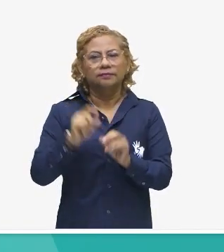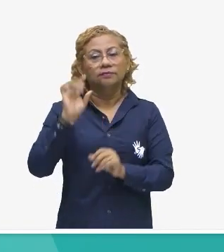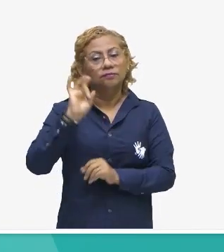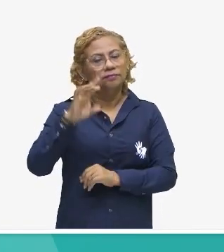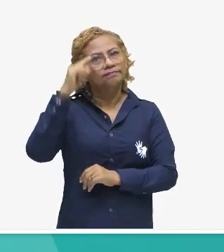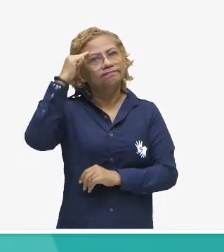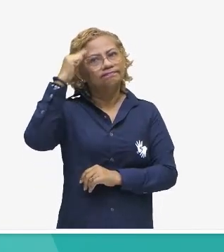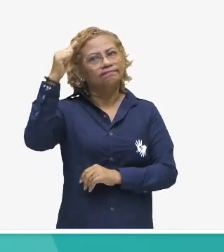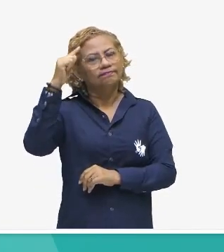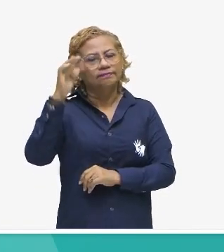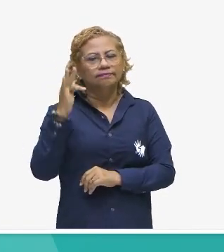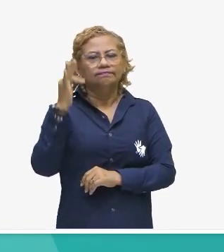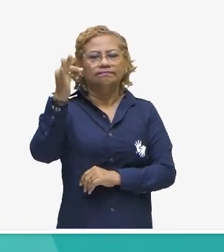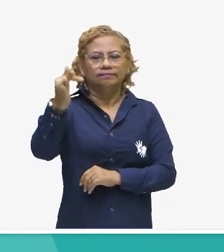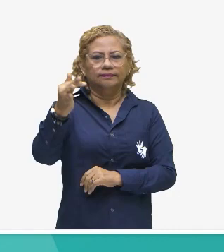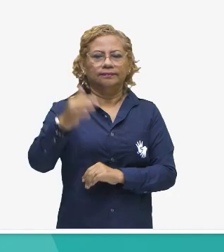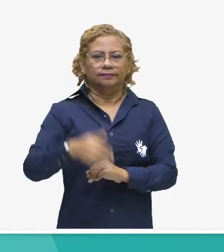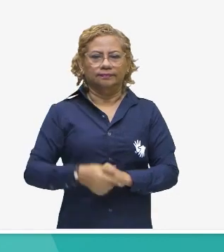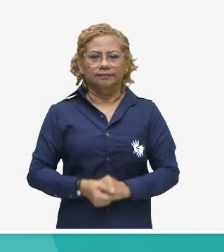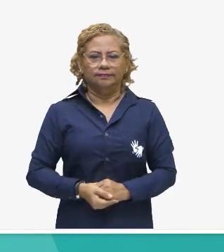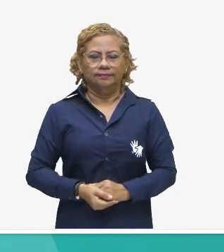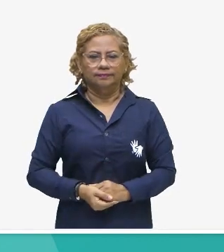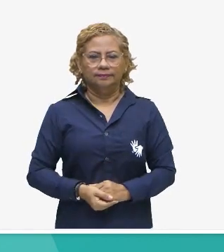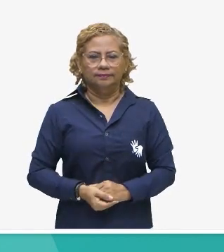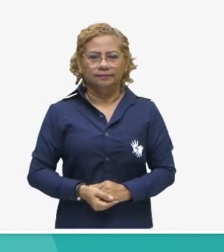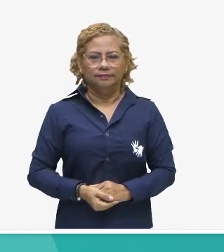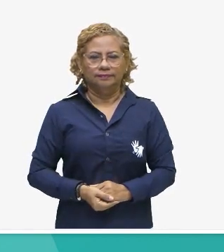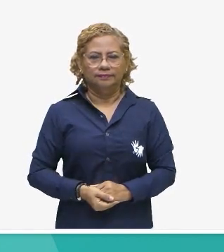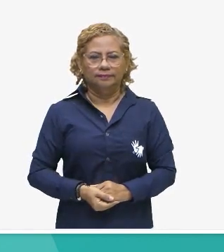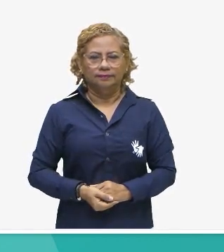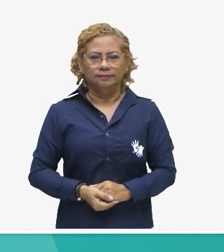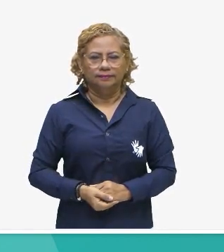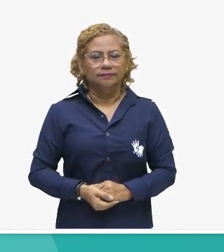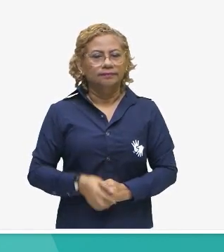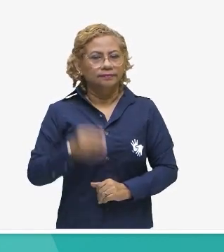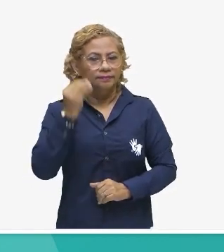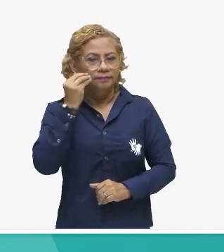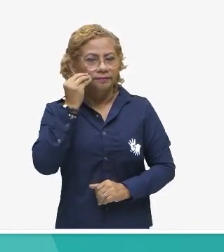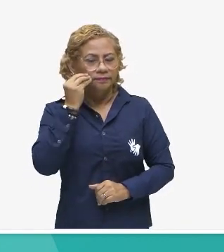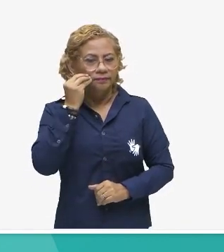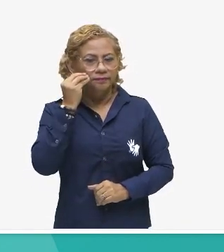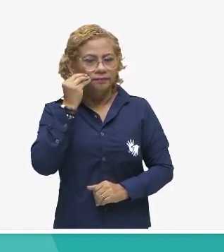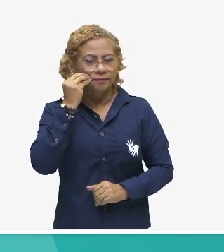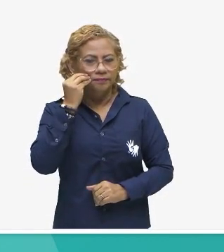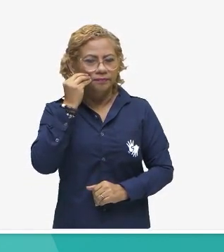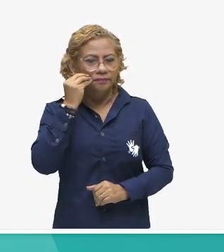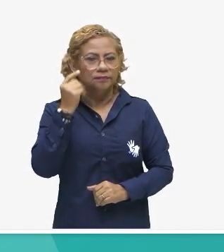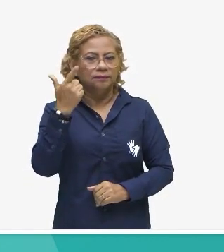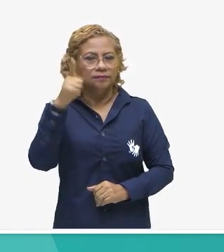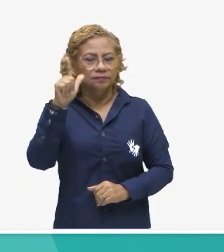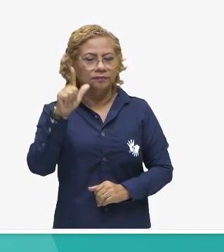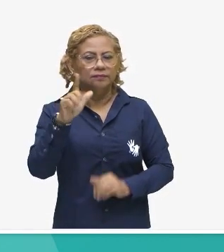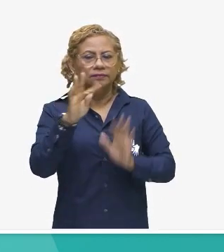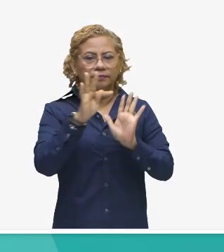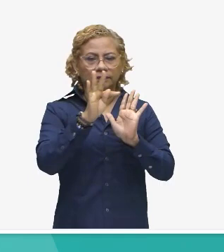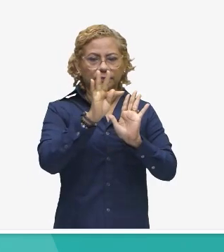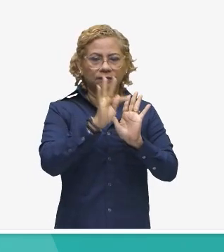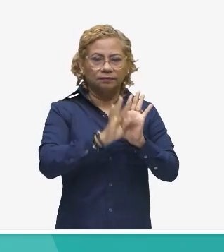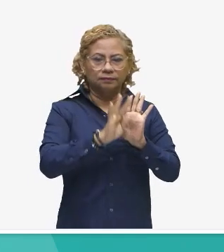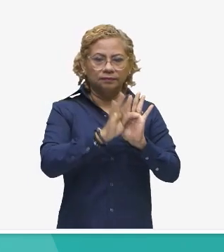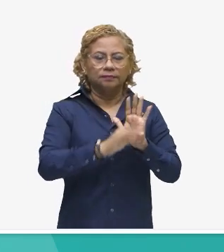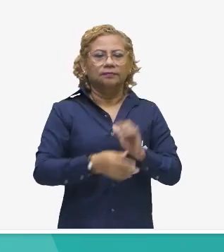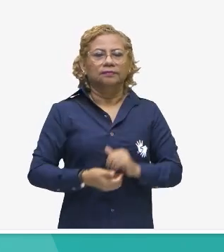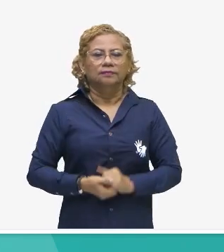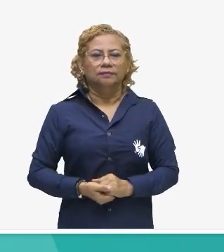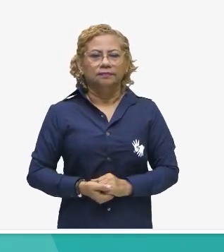houve o contato, né, com essa atividade. Então vamos para mais um texto. A gança